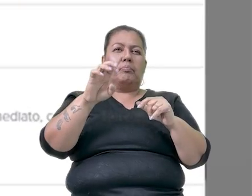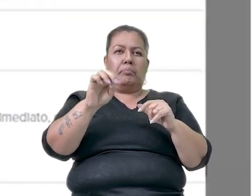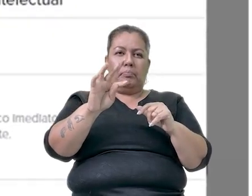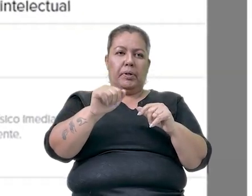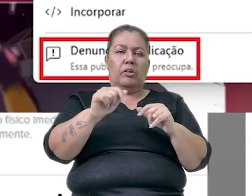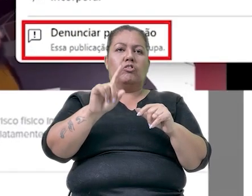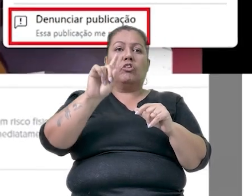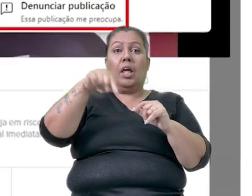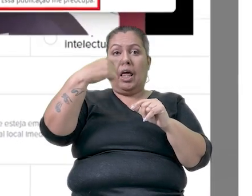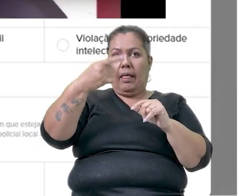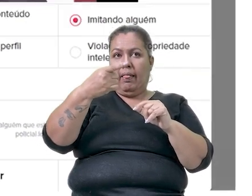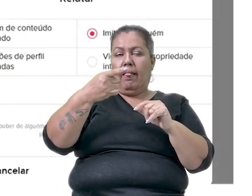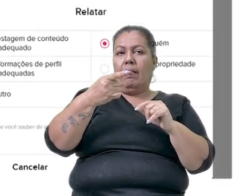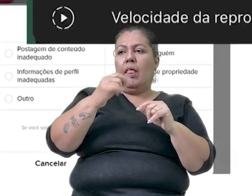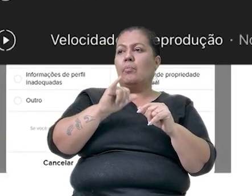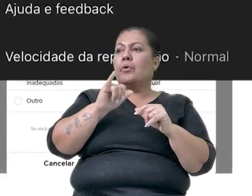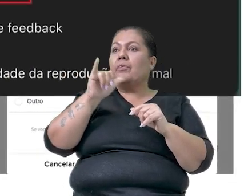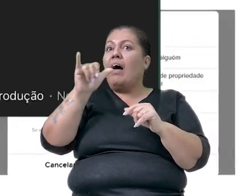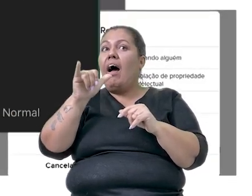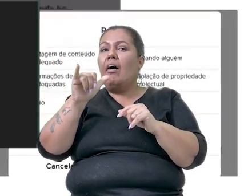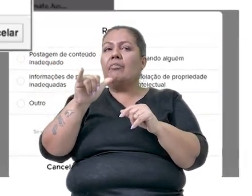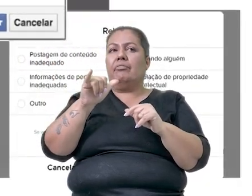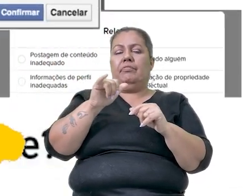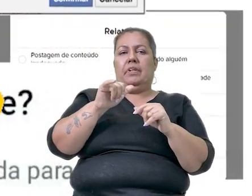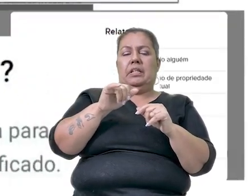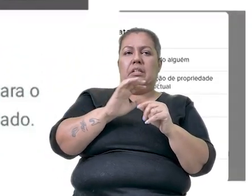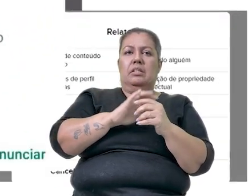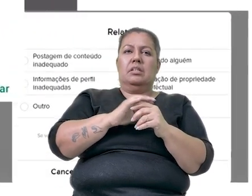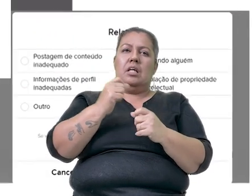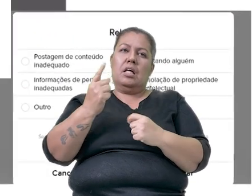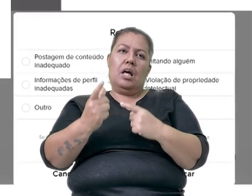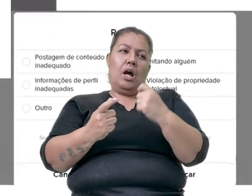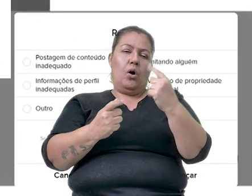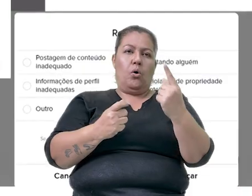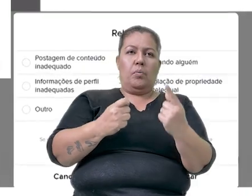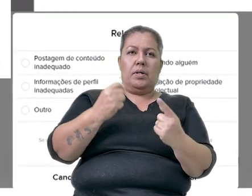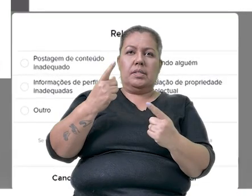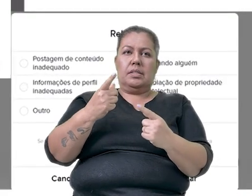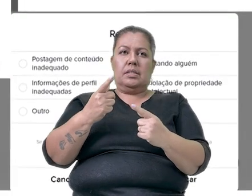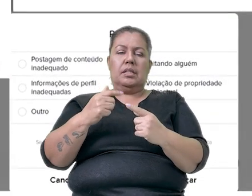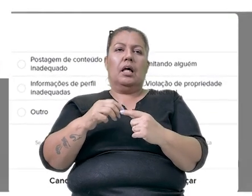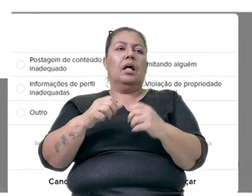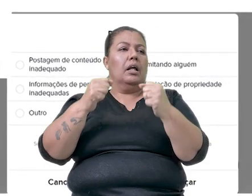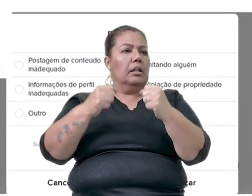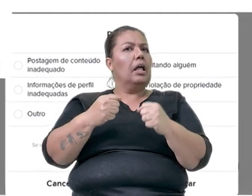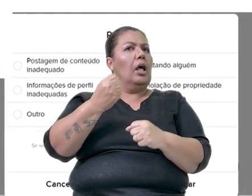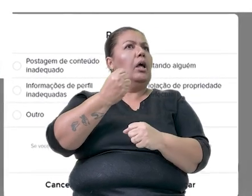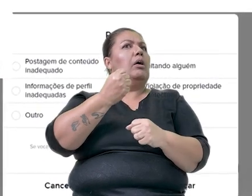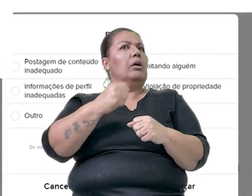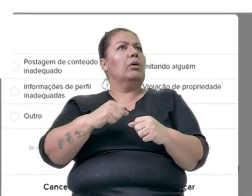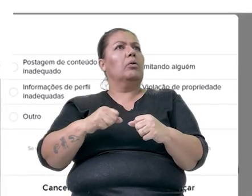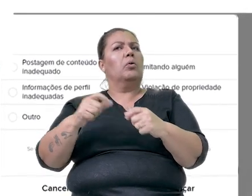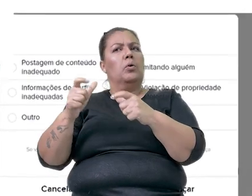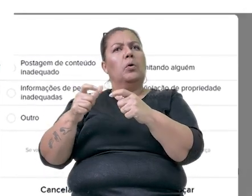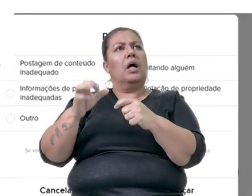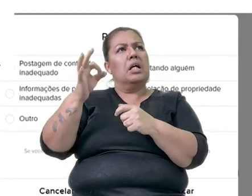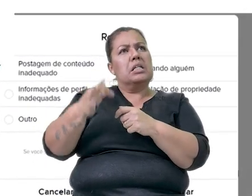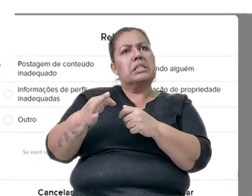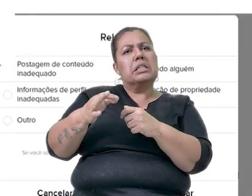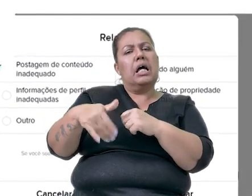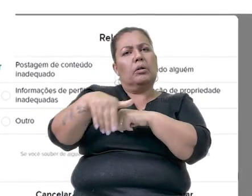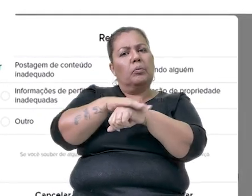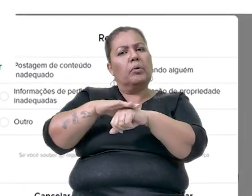própria plataforma. A depender do porte, algumas delas dispõem de canais específicos para acolher e tratar esse tipo